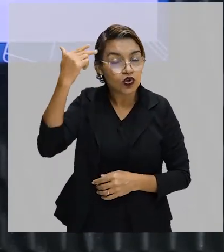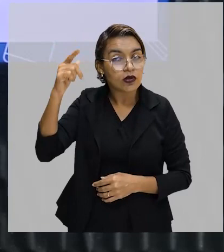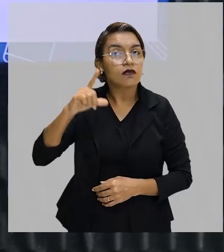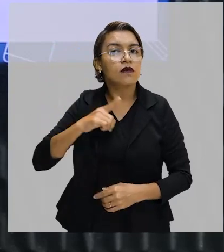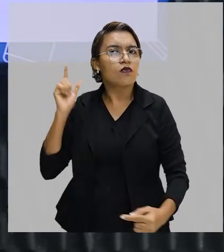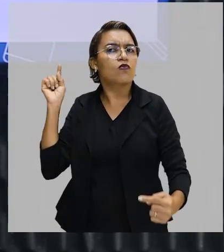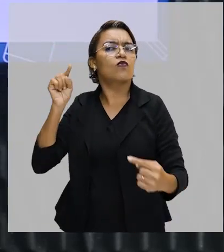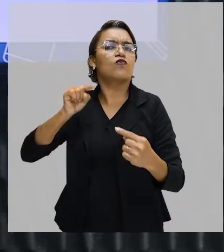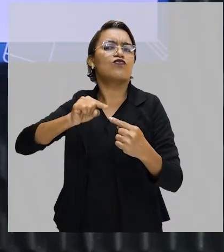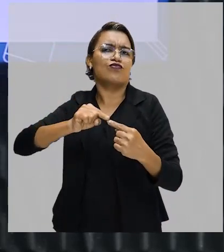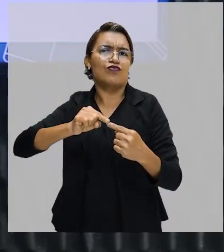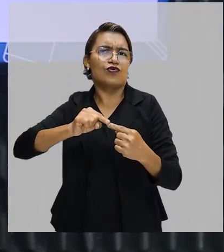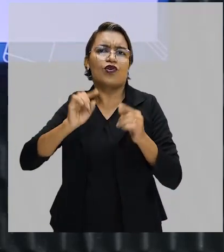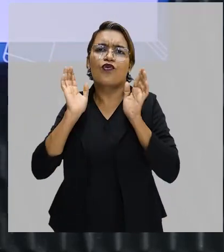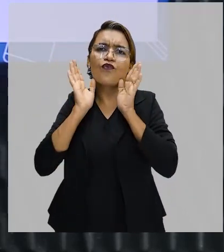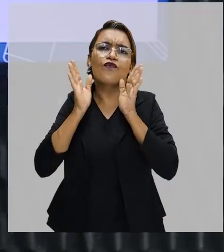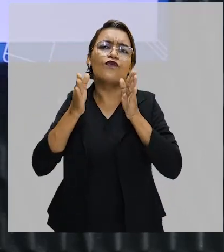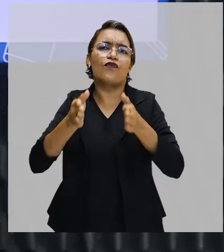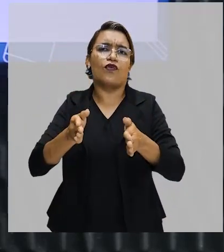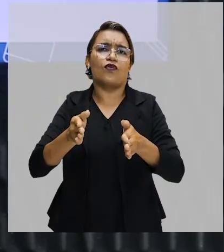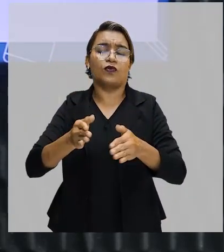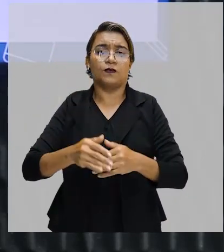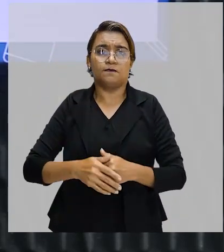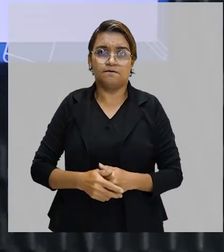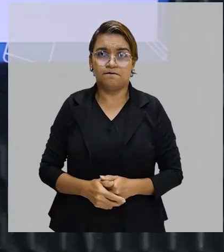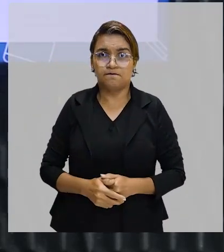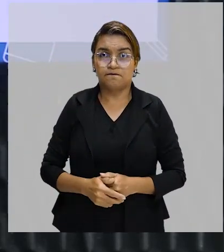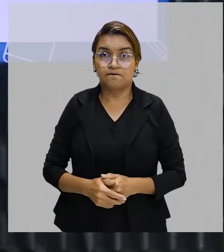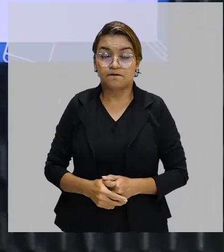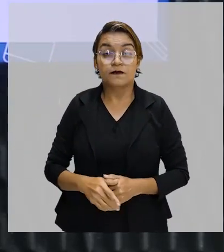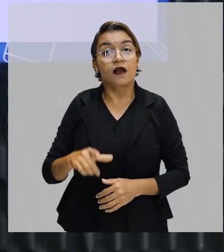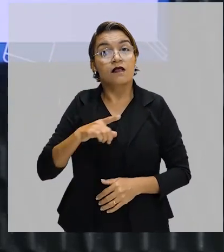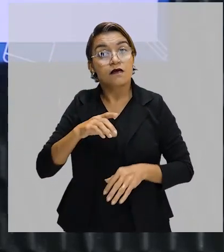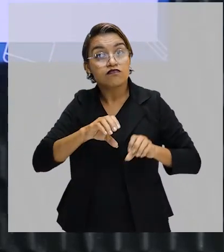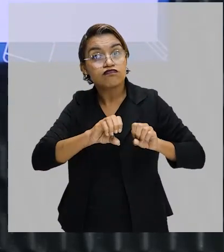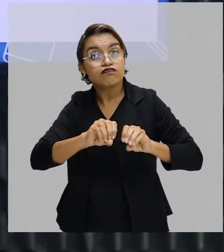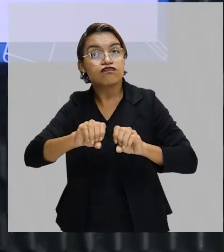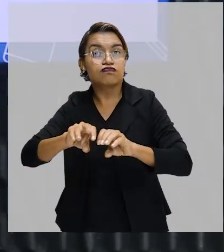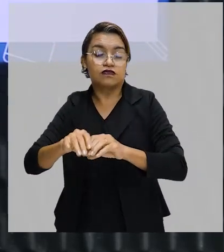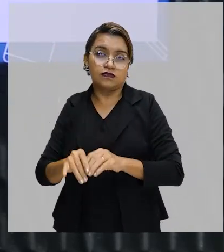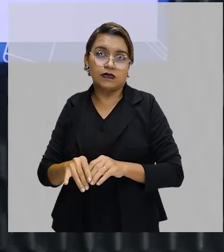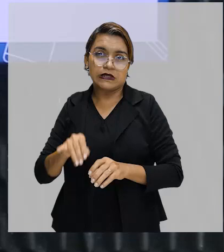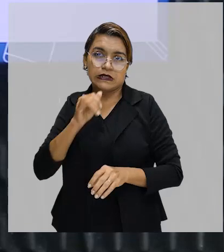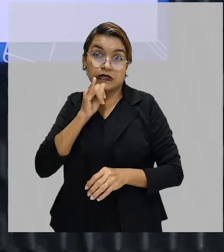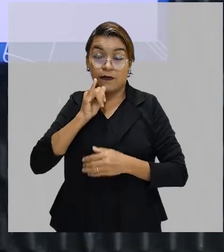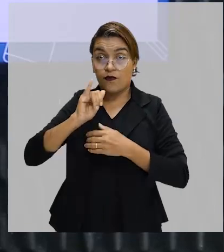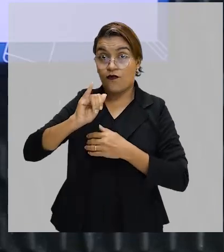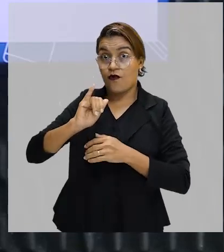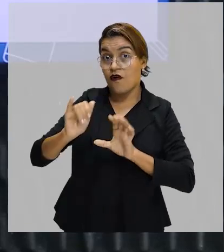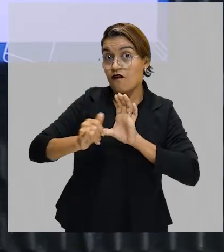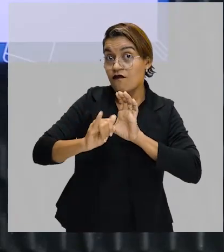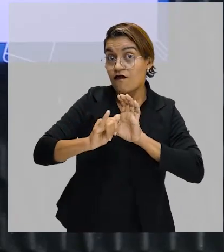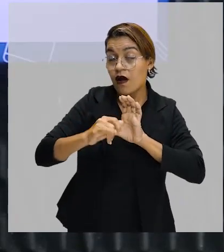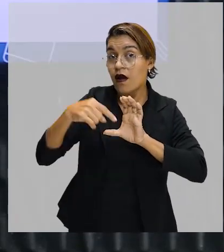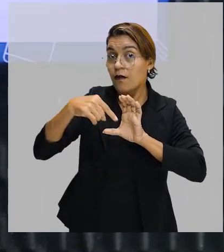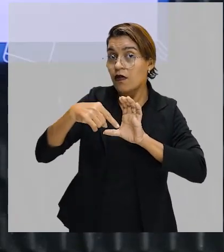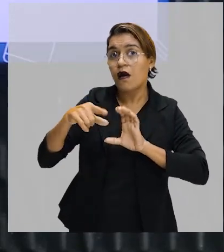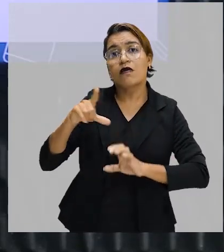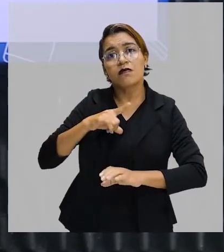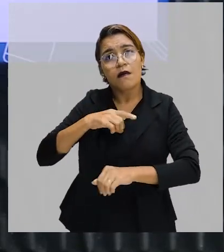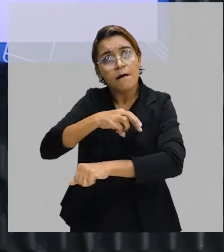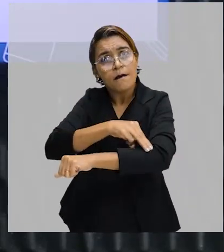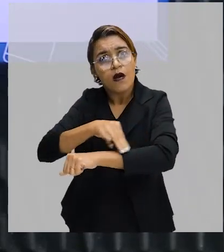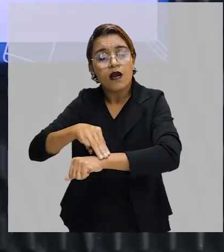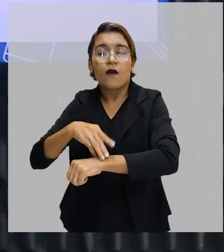ela tem um um como é que eu vou dizer uma lição a se tirar como é o caso das falas toda fábula tem uma moral